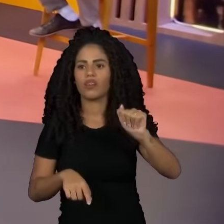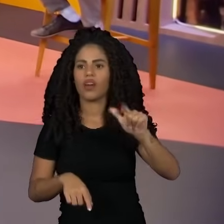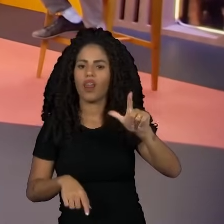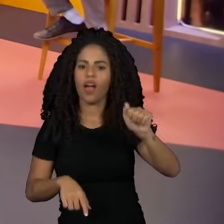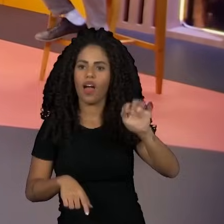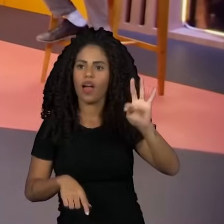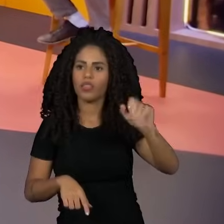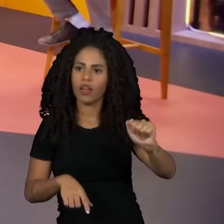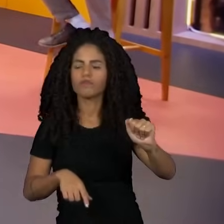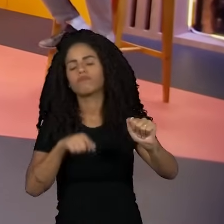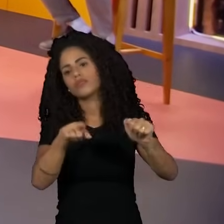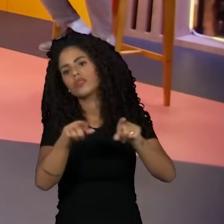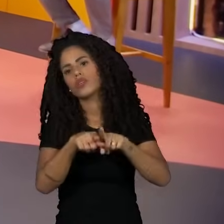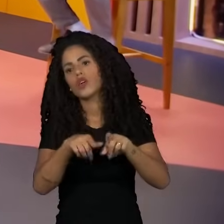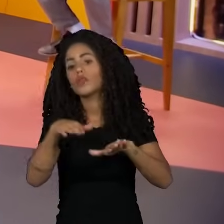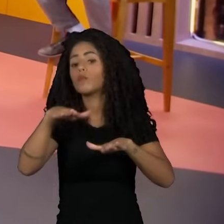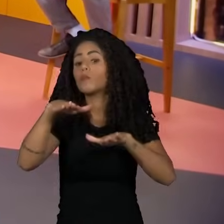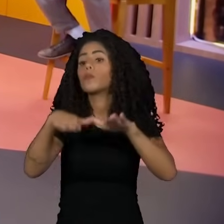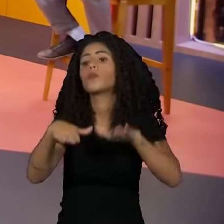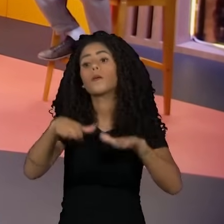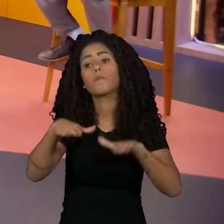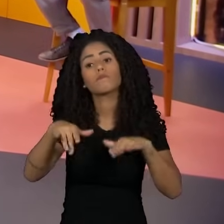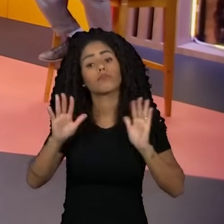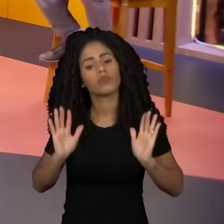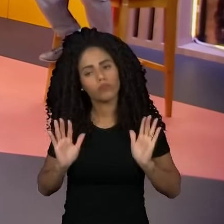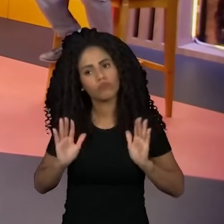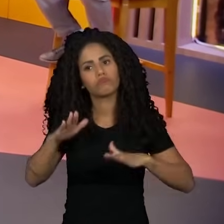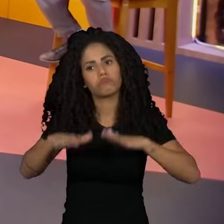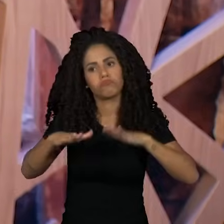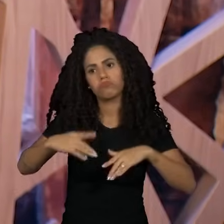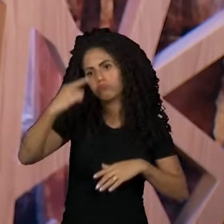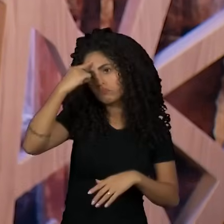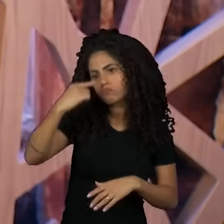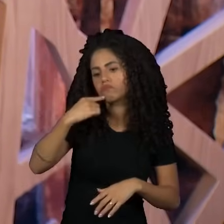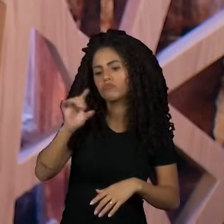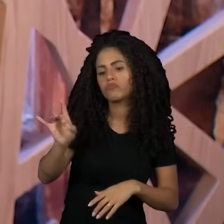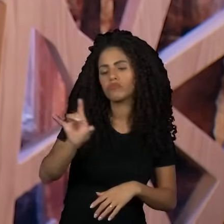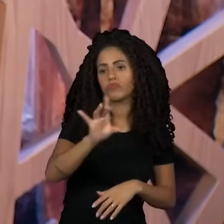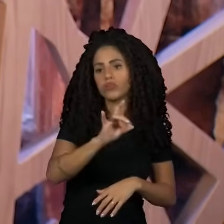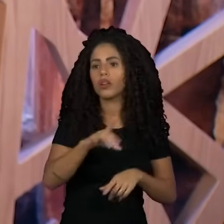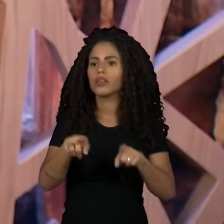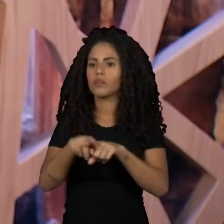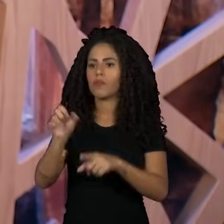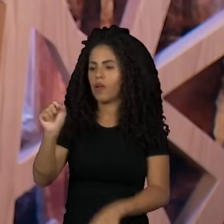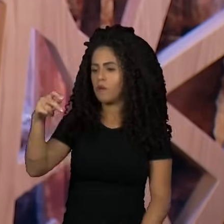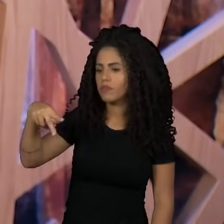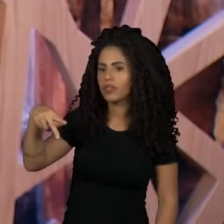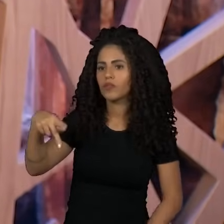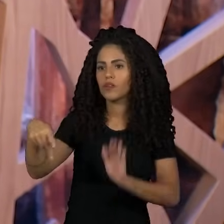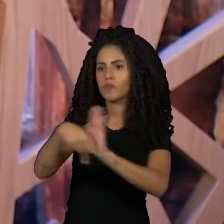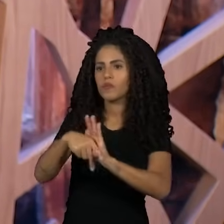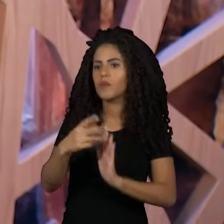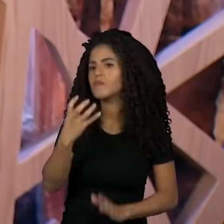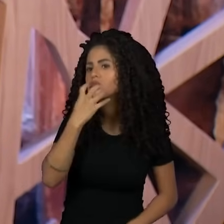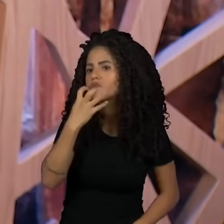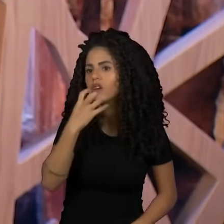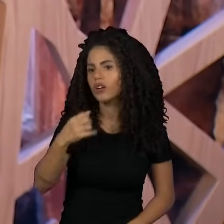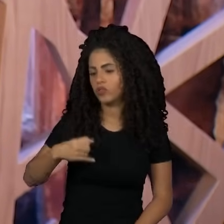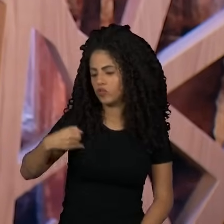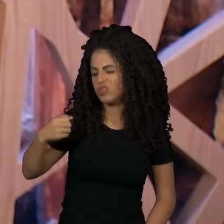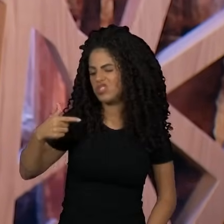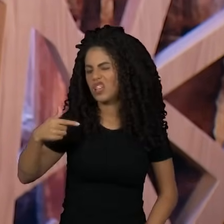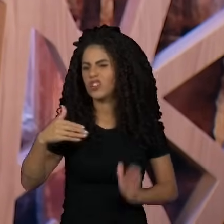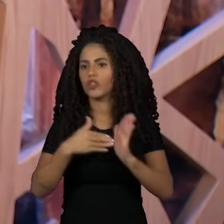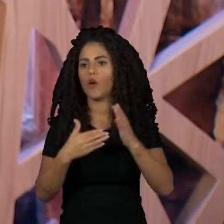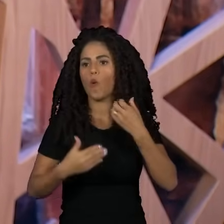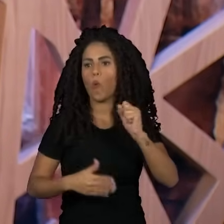temperamento adequado. Então vai variar muito de acordo com o indivíduo, com o animal. Sobre a aposentadoria, geralmente tem esse limite de 7, 8 anos,